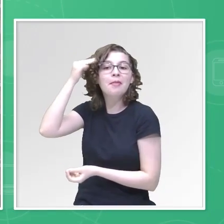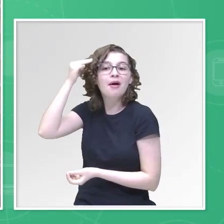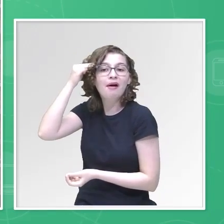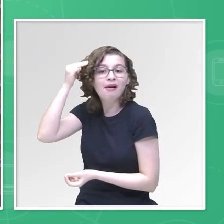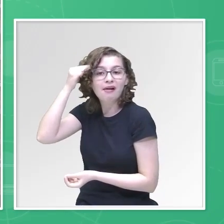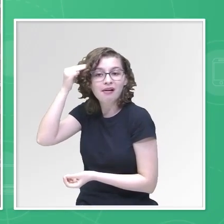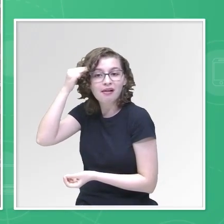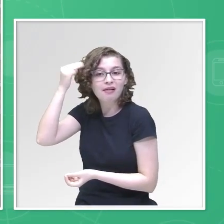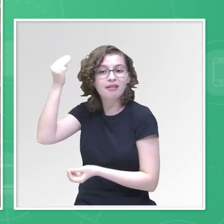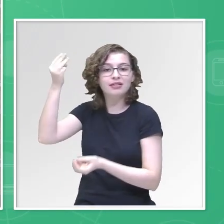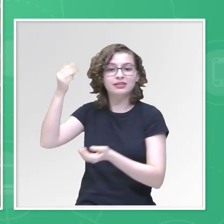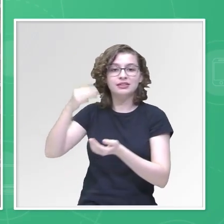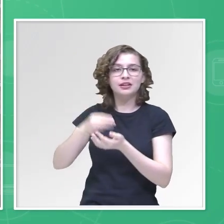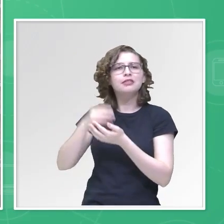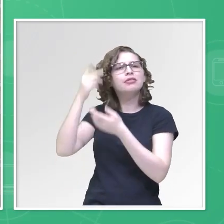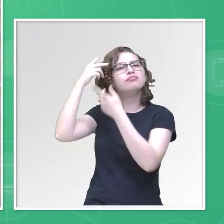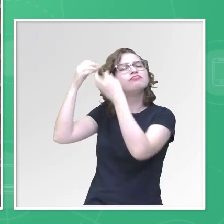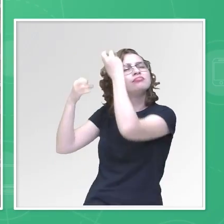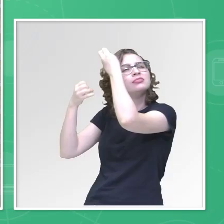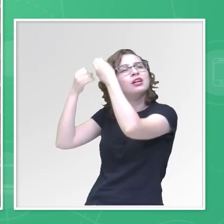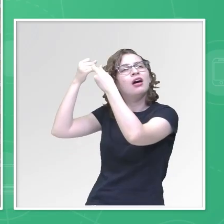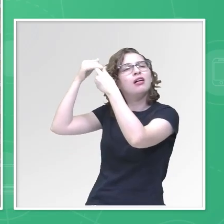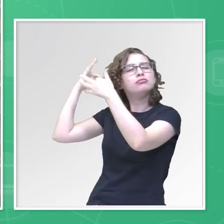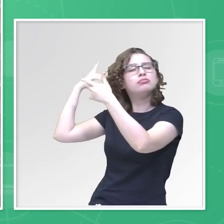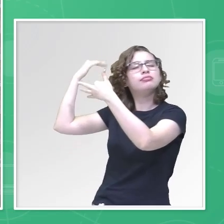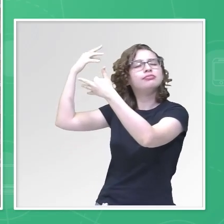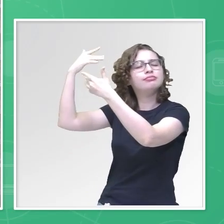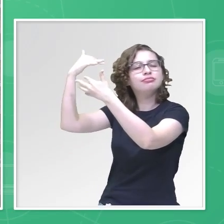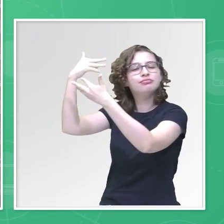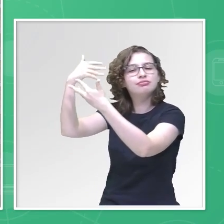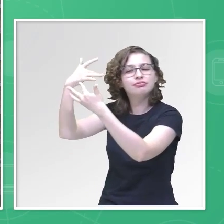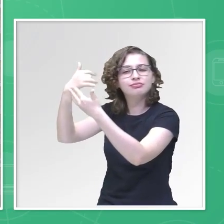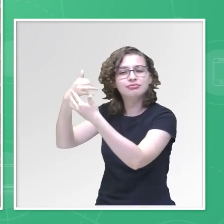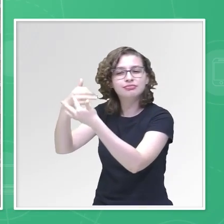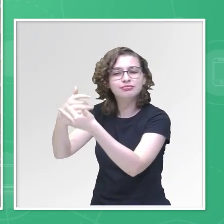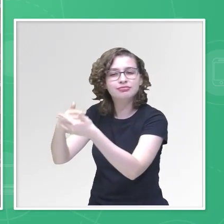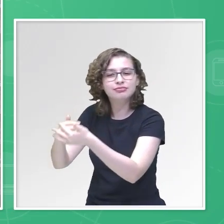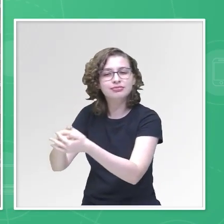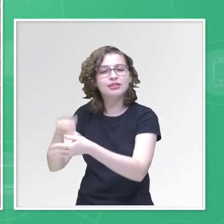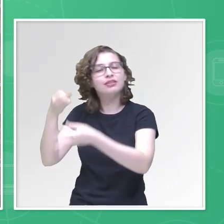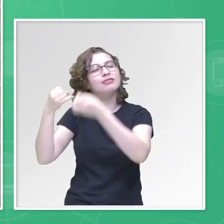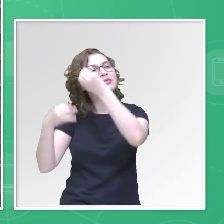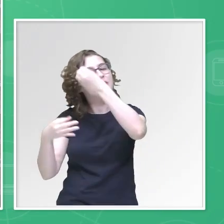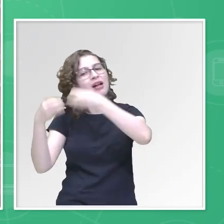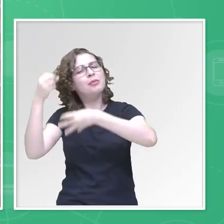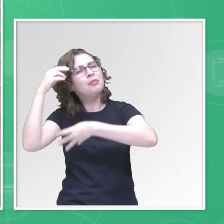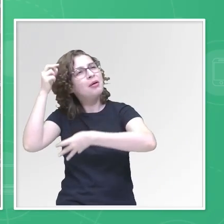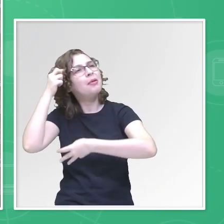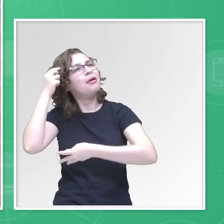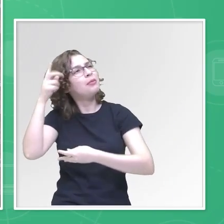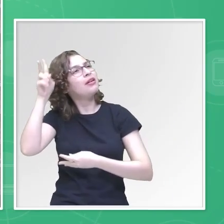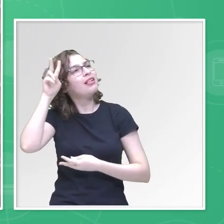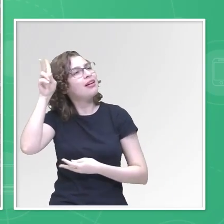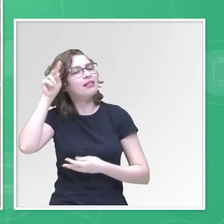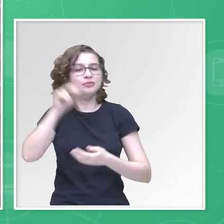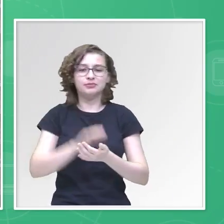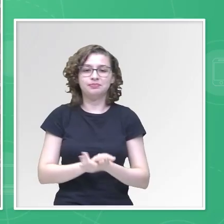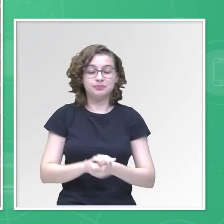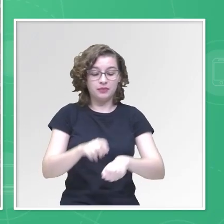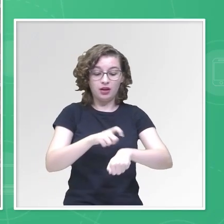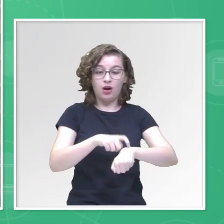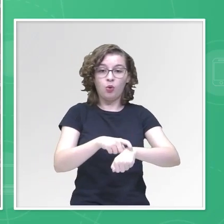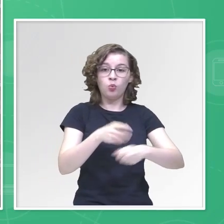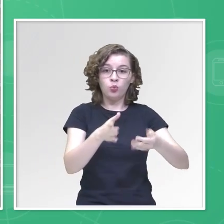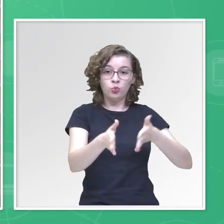ele vai contando de memória de lembrança ele vai vai dar hum você pode de memória e o cronológico